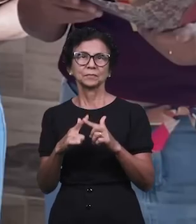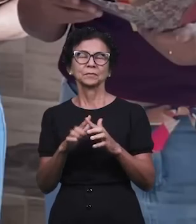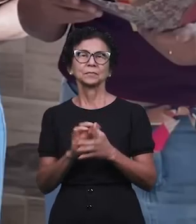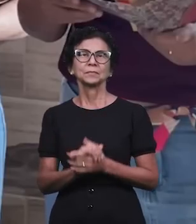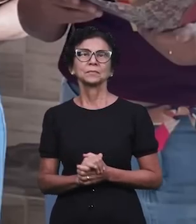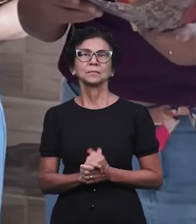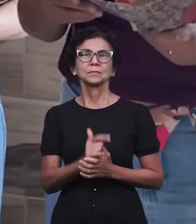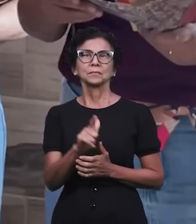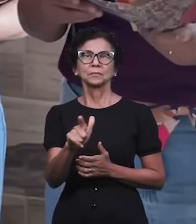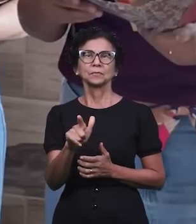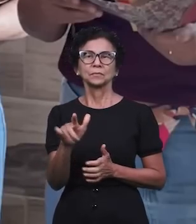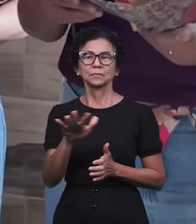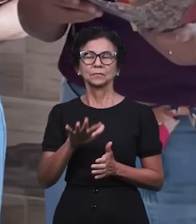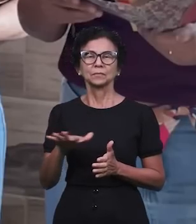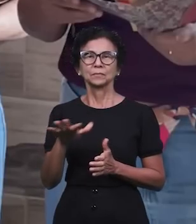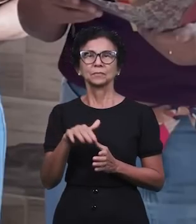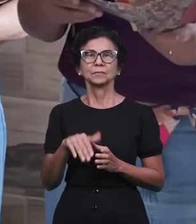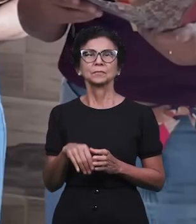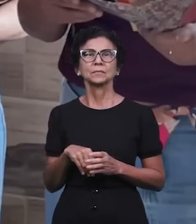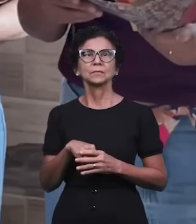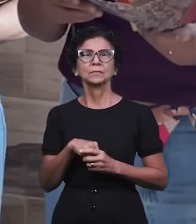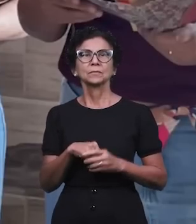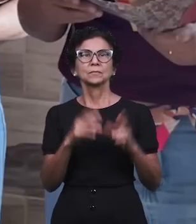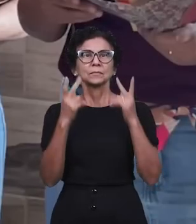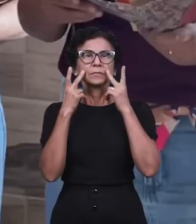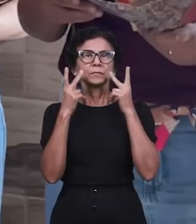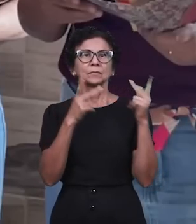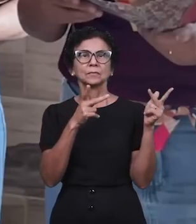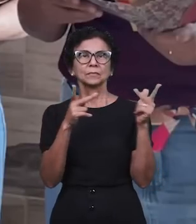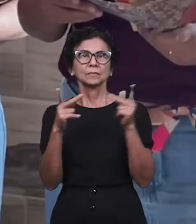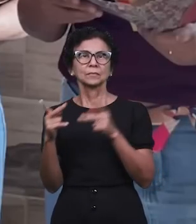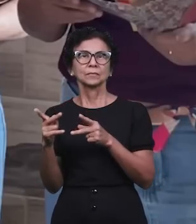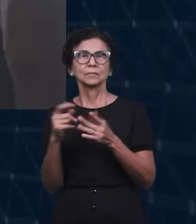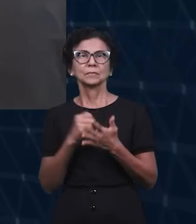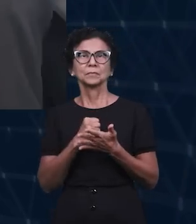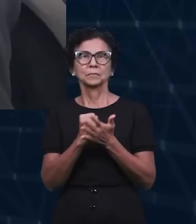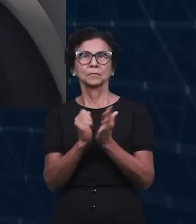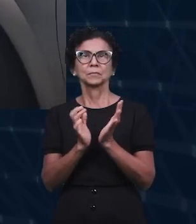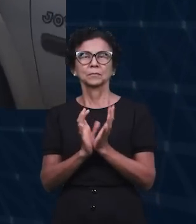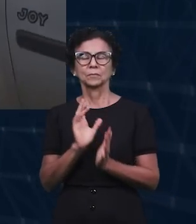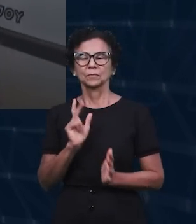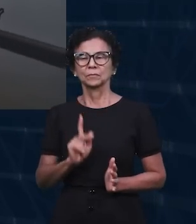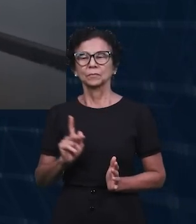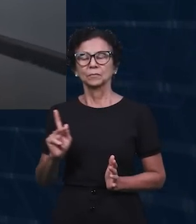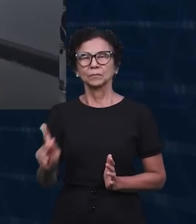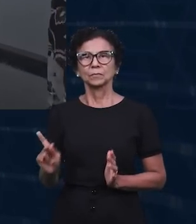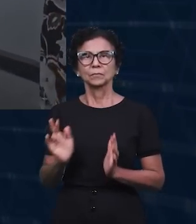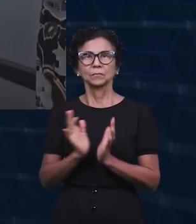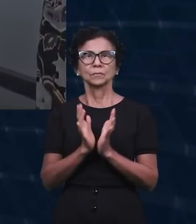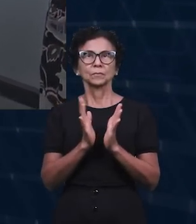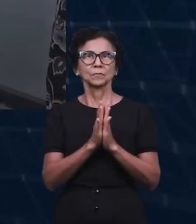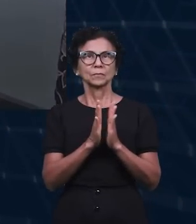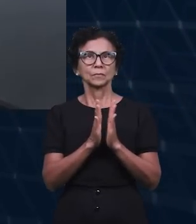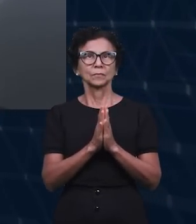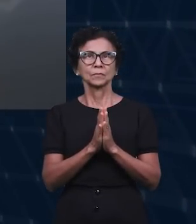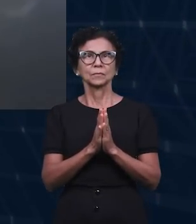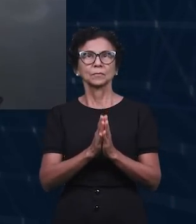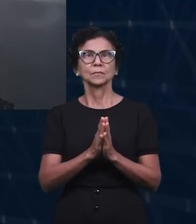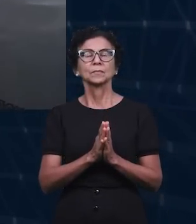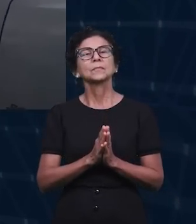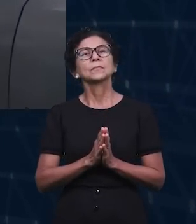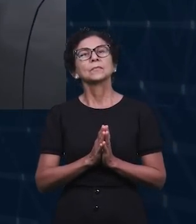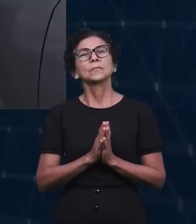Califórnia e Cidade de Salvador se envolveram nos lares visitados. Com apoio do grupo de professores e de grupos de intercessão, todos os